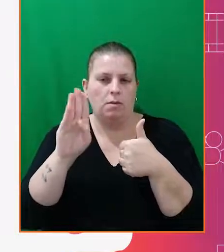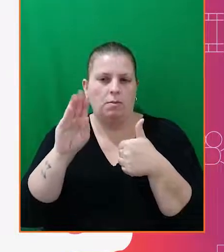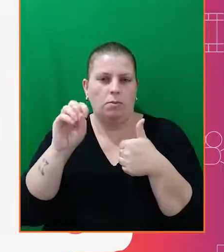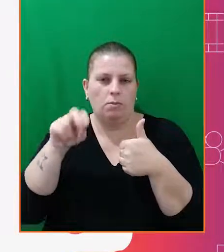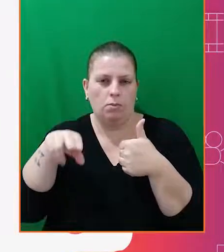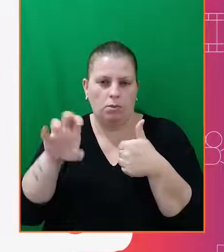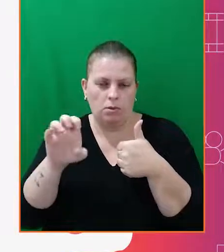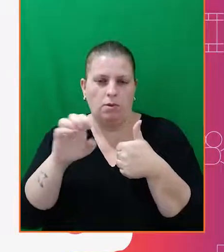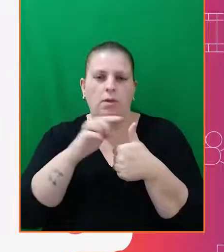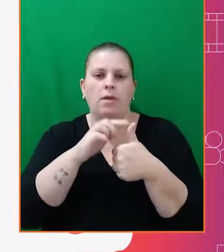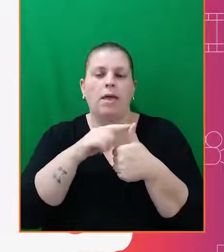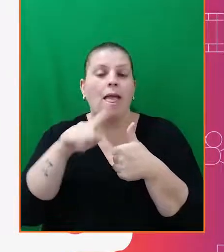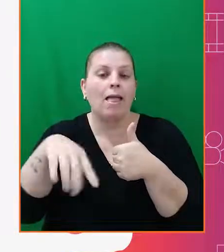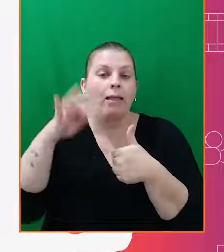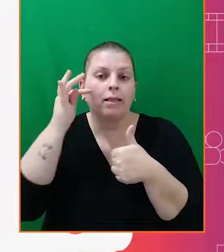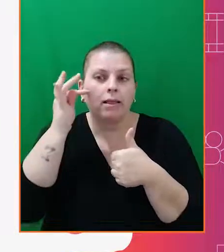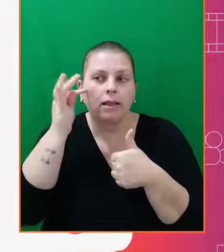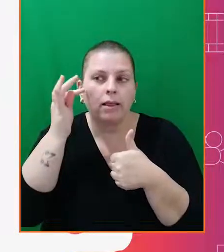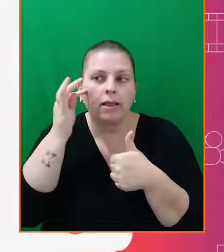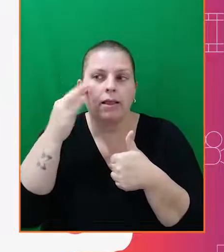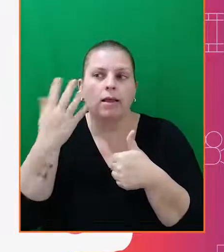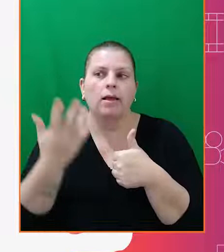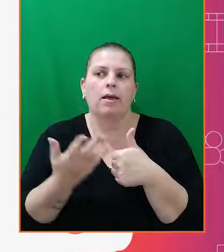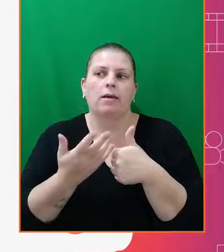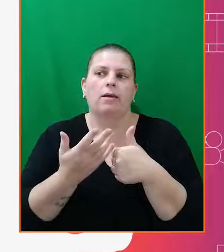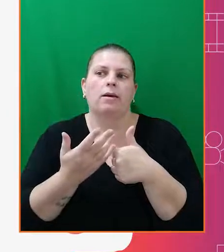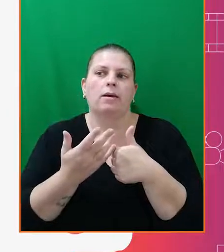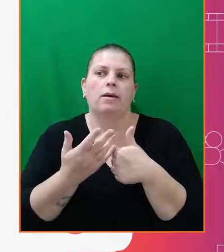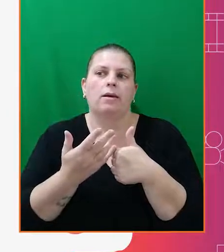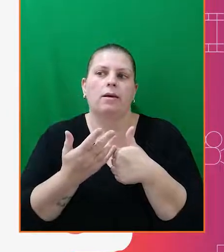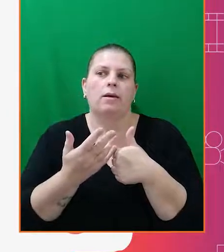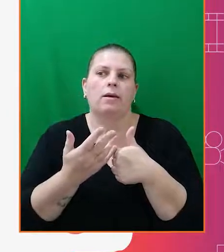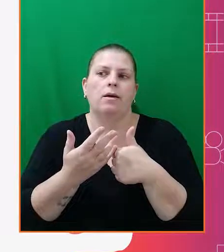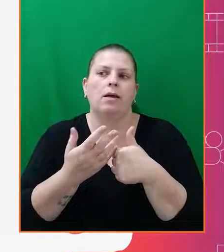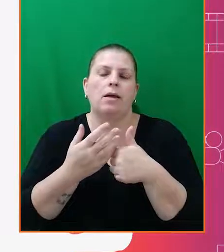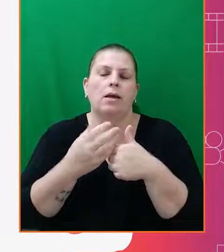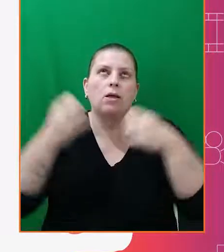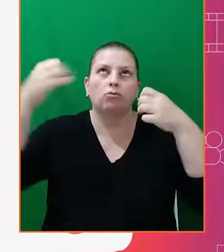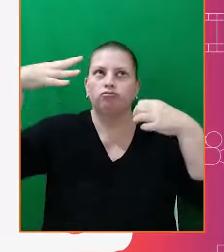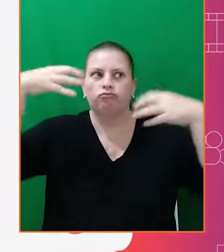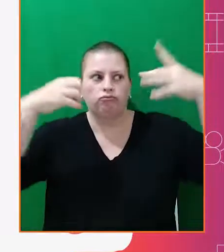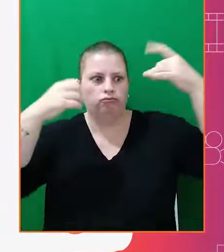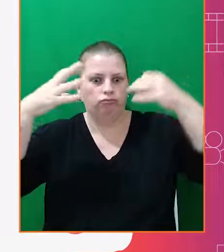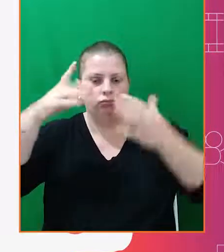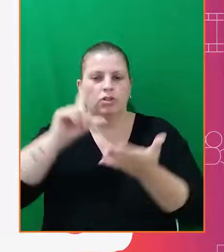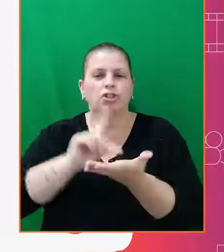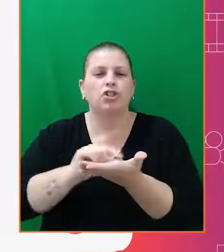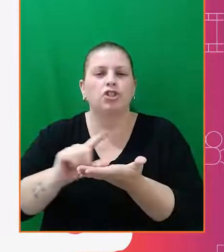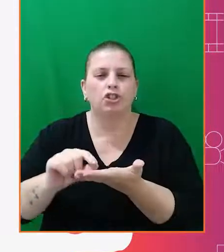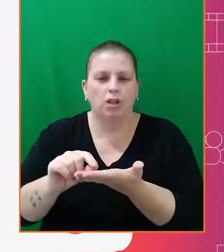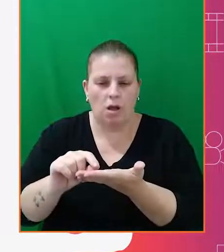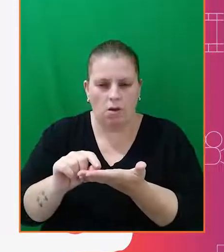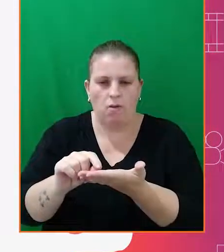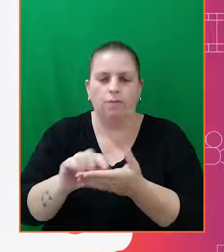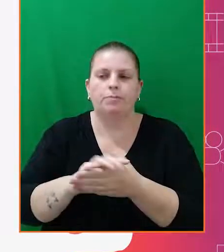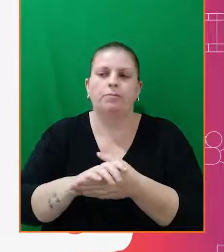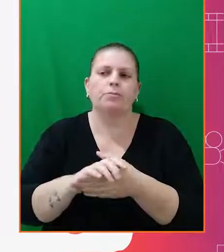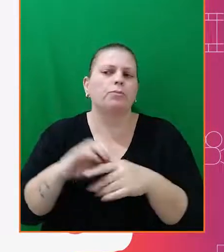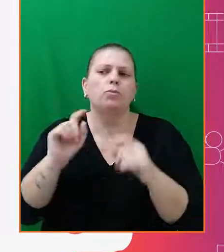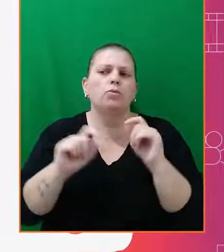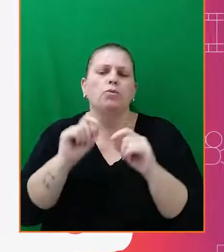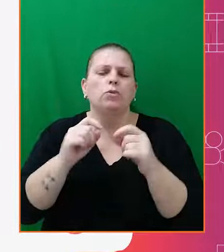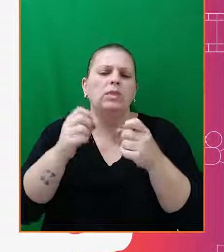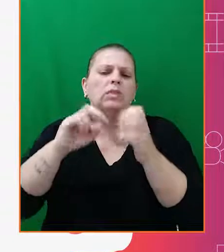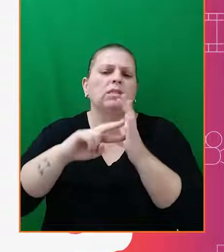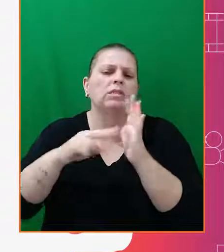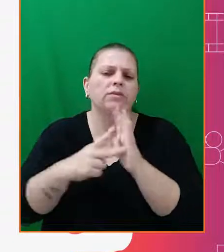de processos, até combinações de técnicas como rotoscopia e iluminação digital. Então a gente vai ver um pouco